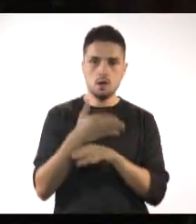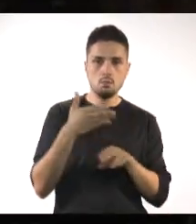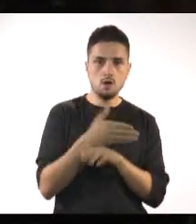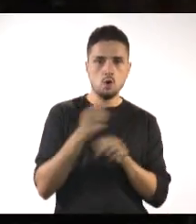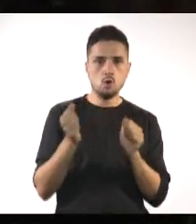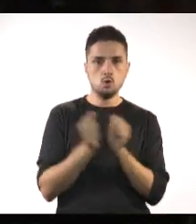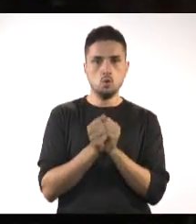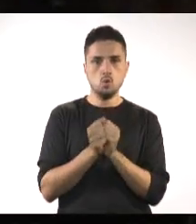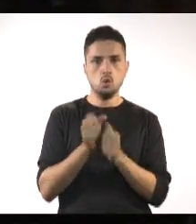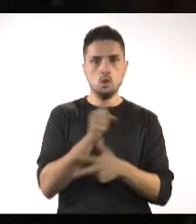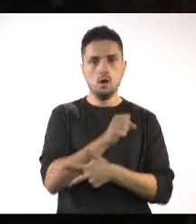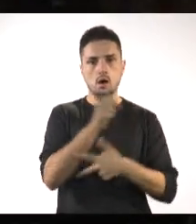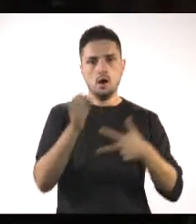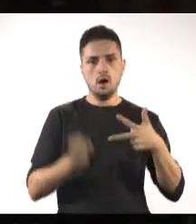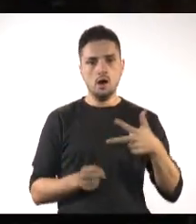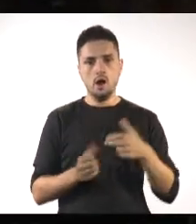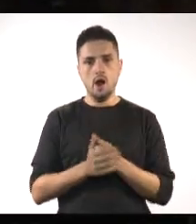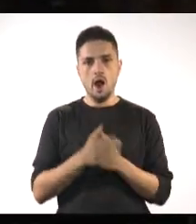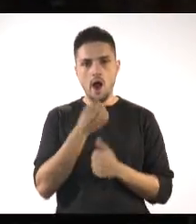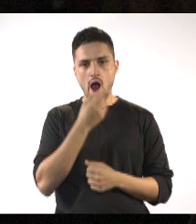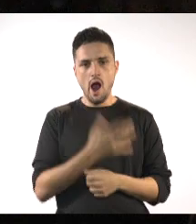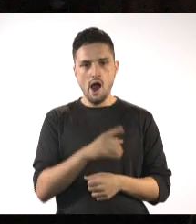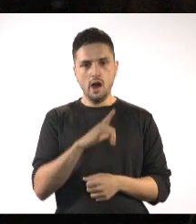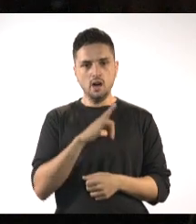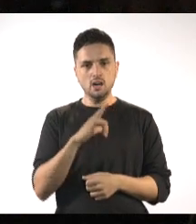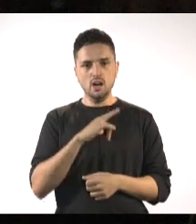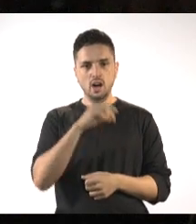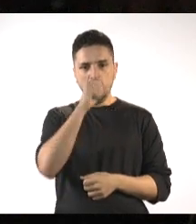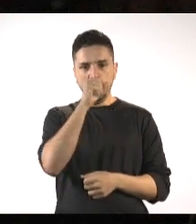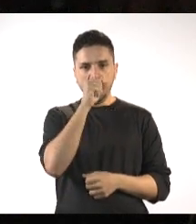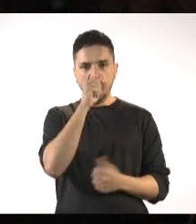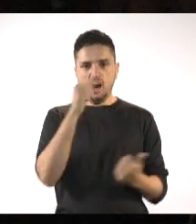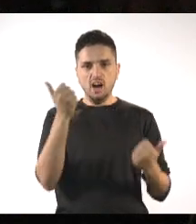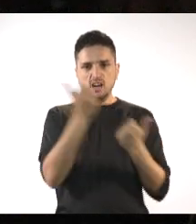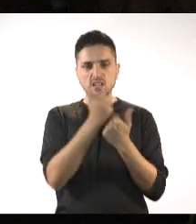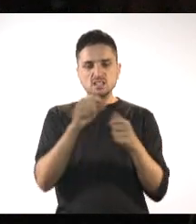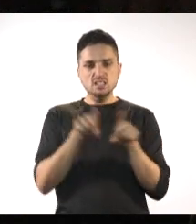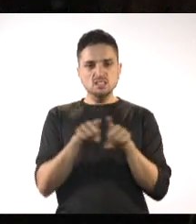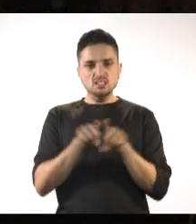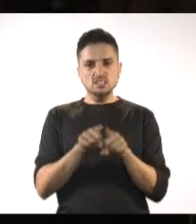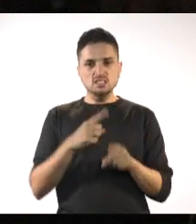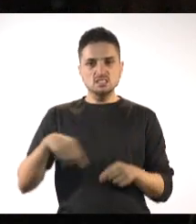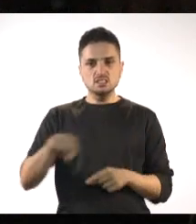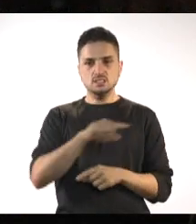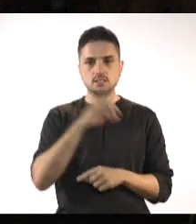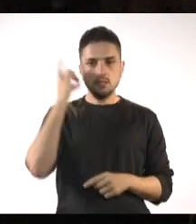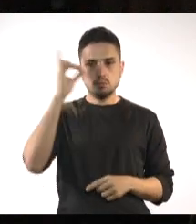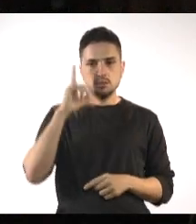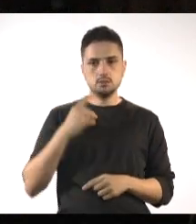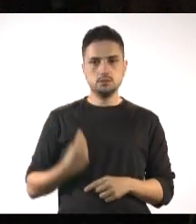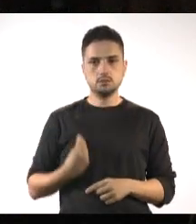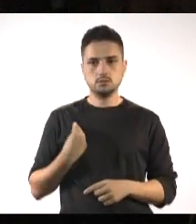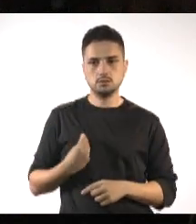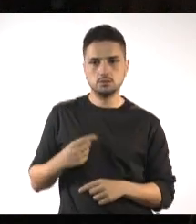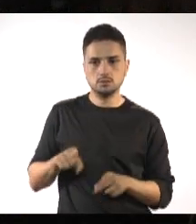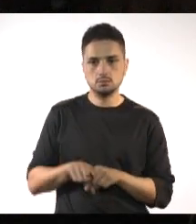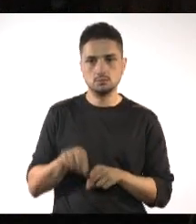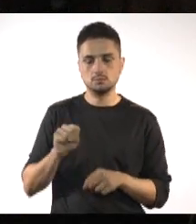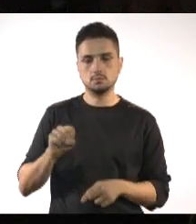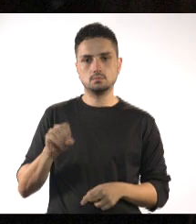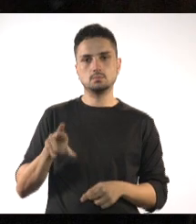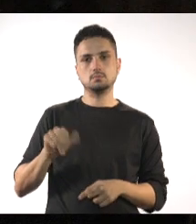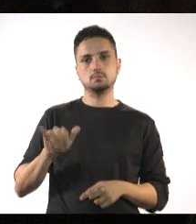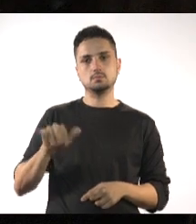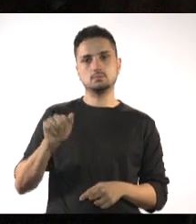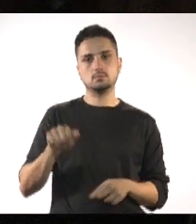público. Então é muito bom ter seu apoio, também outros deputados que estão aqui presentes, a Soraya representando o governador, o vice-governador, o